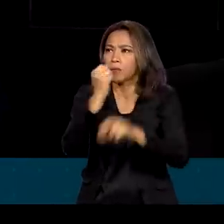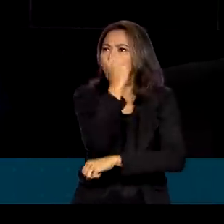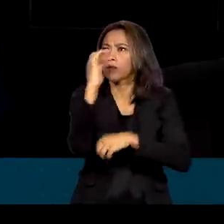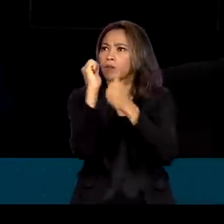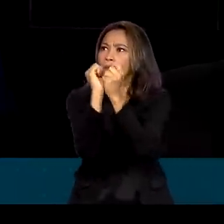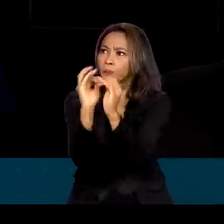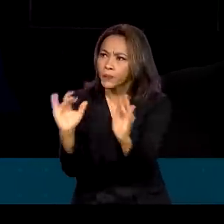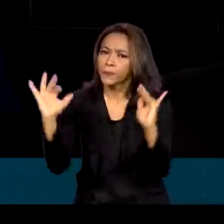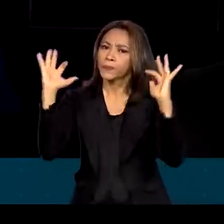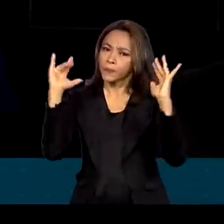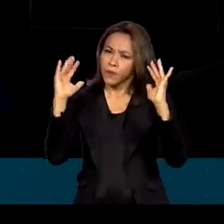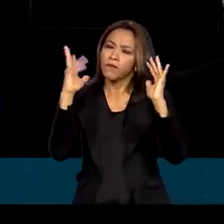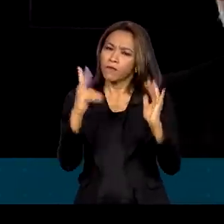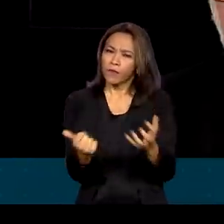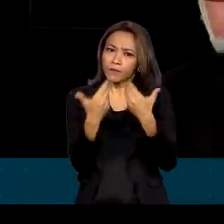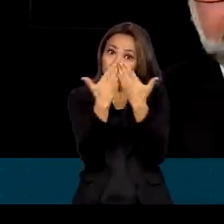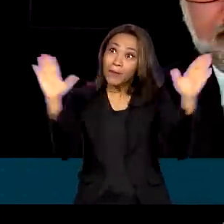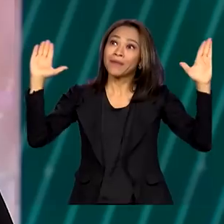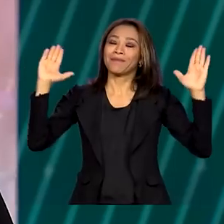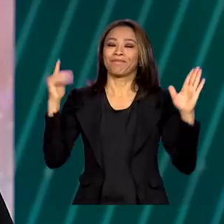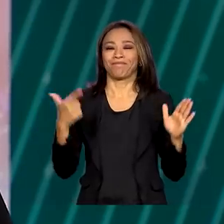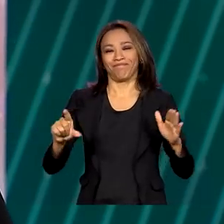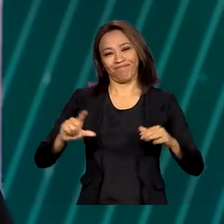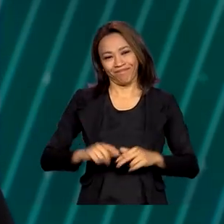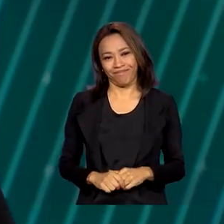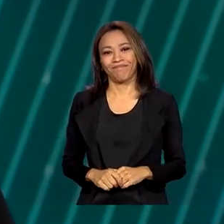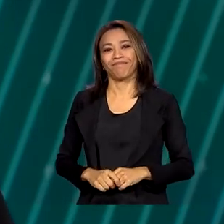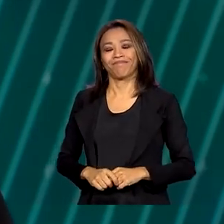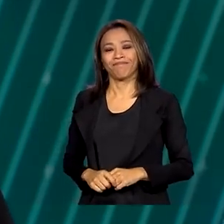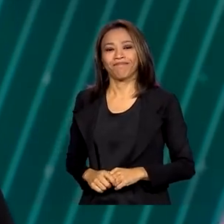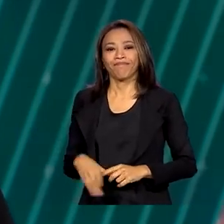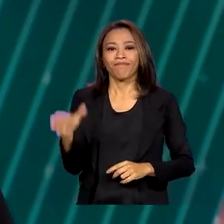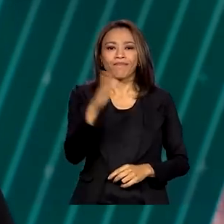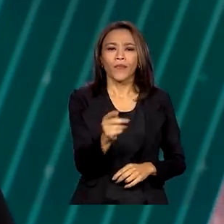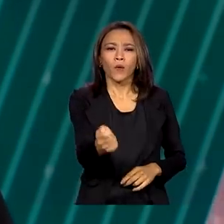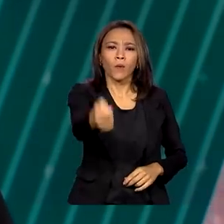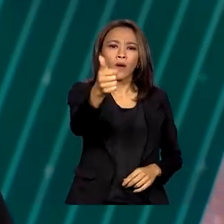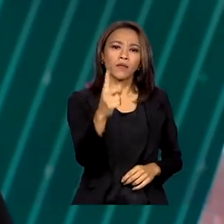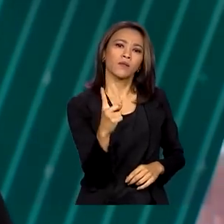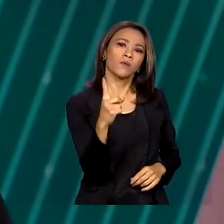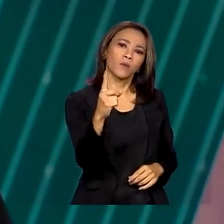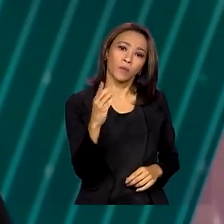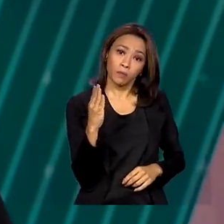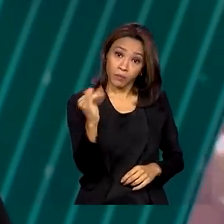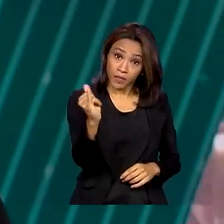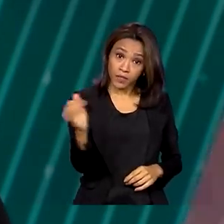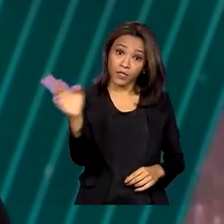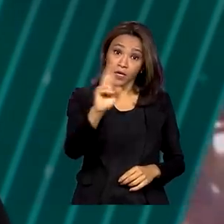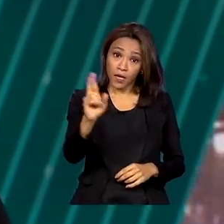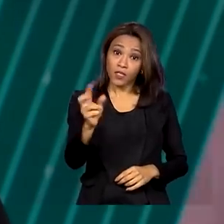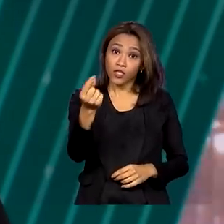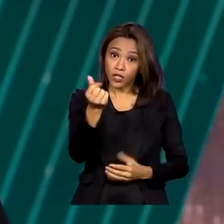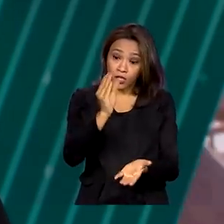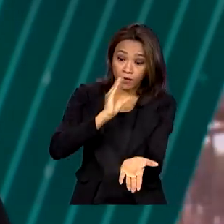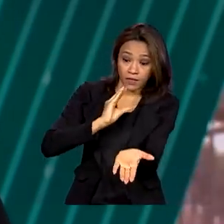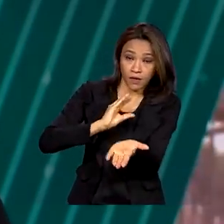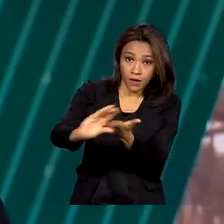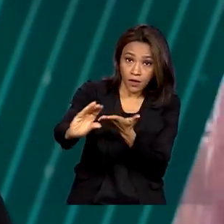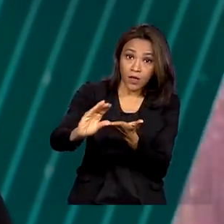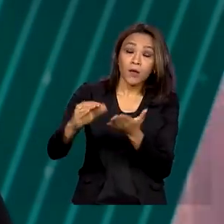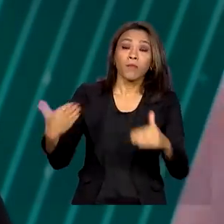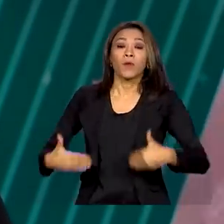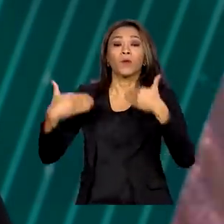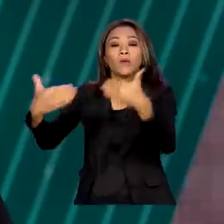vamos abrir o mercado com certeza para muito mais plantas. Quase R$1 bilhão vão ser liberados pelo Ministério da